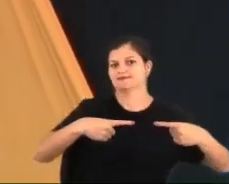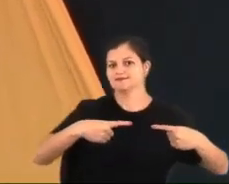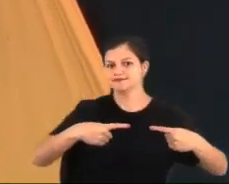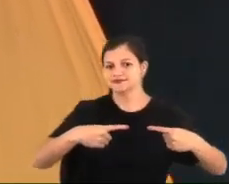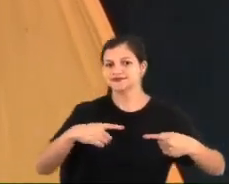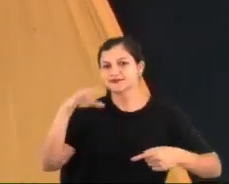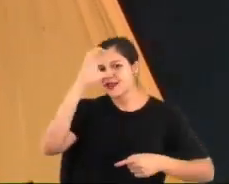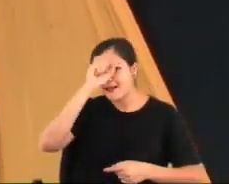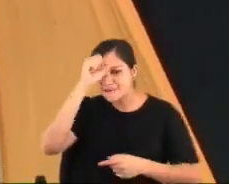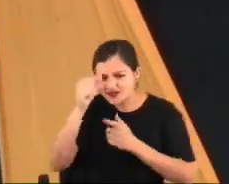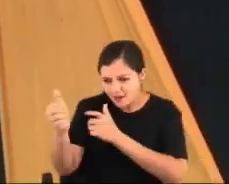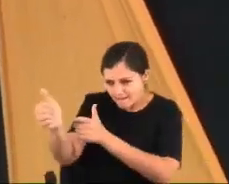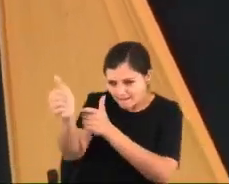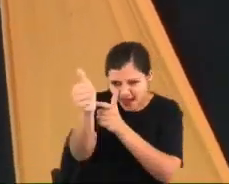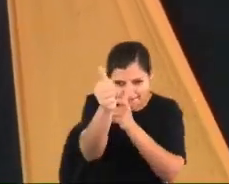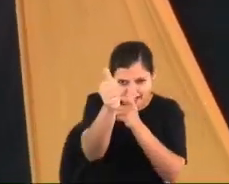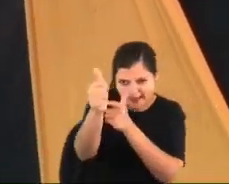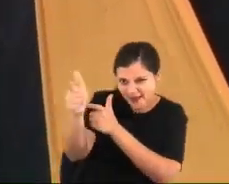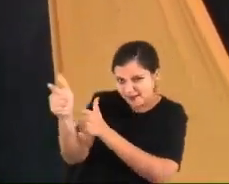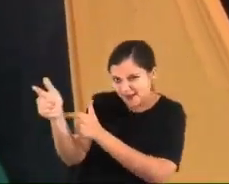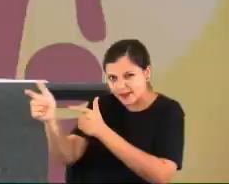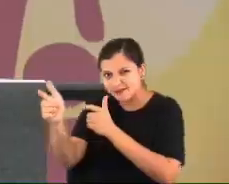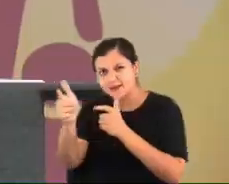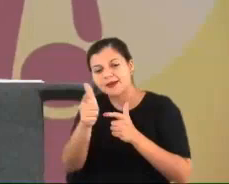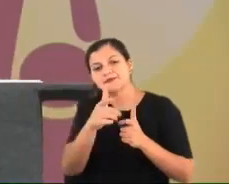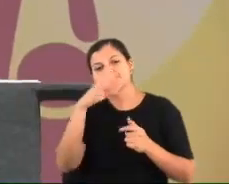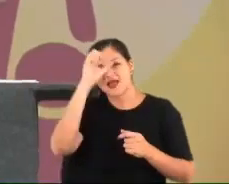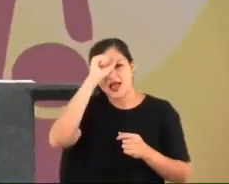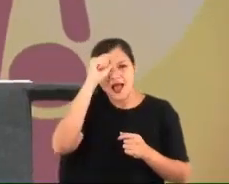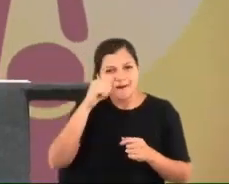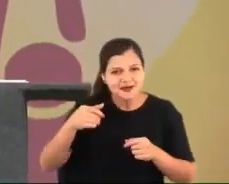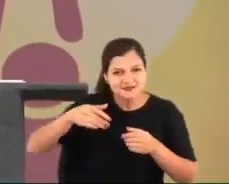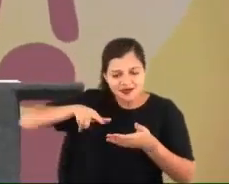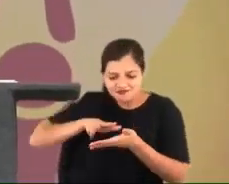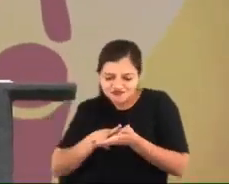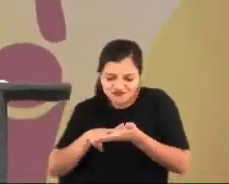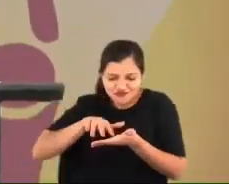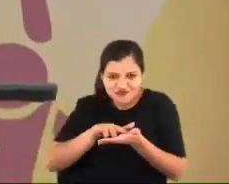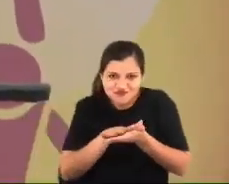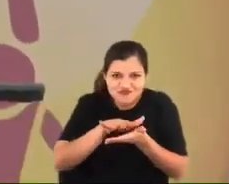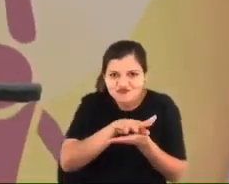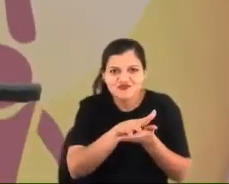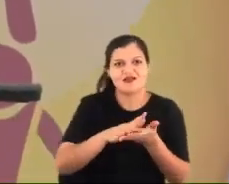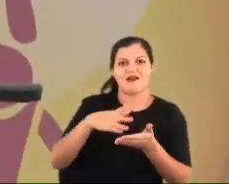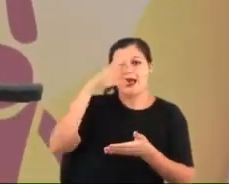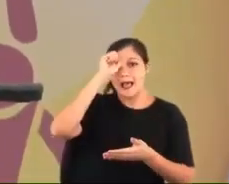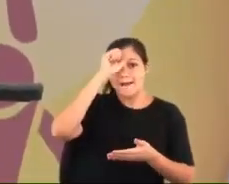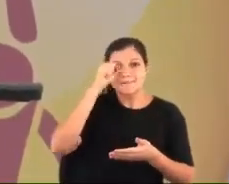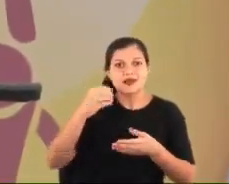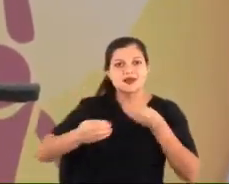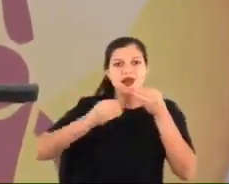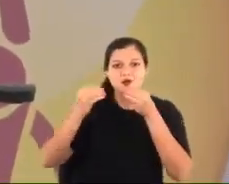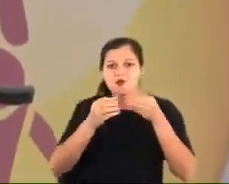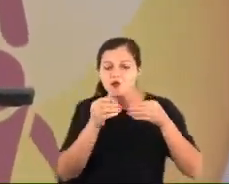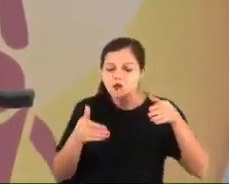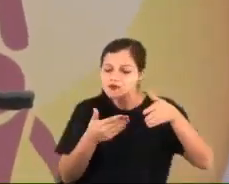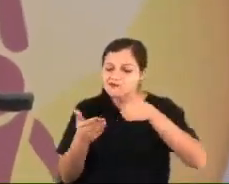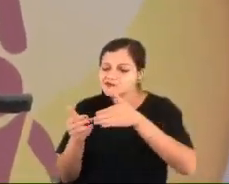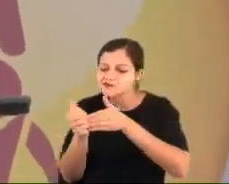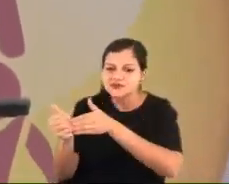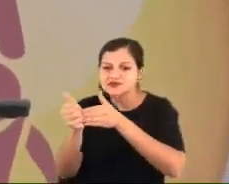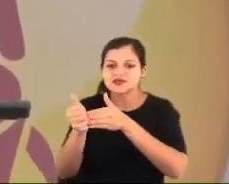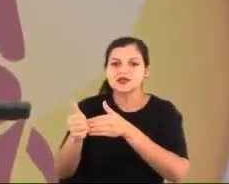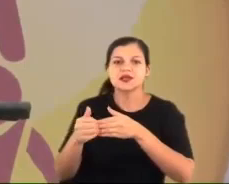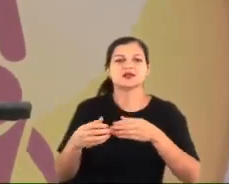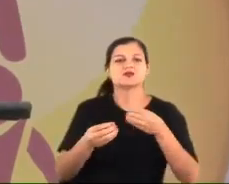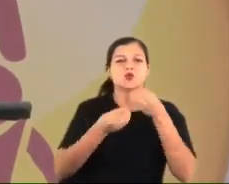Vai aprender a atirar, vai aprender a rastejar, vai aprender a se orientar, a achar comida.